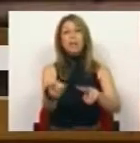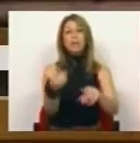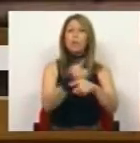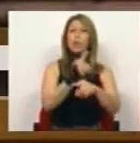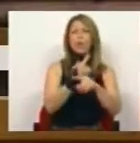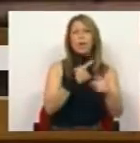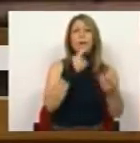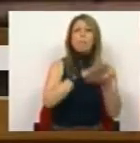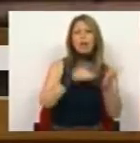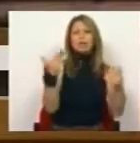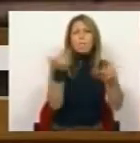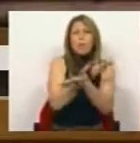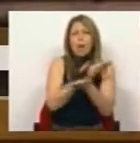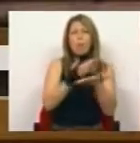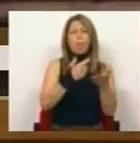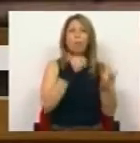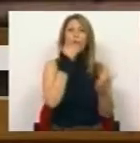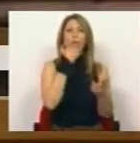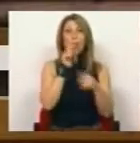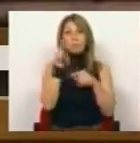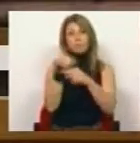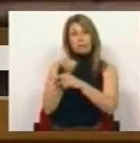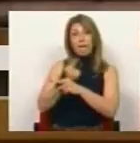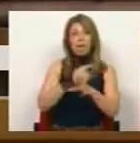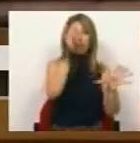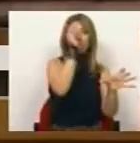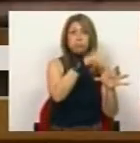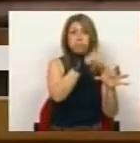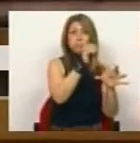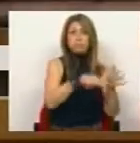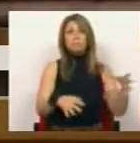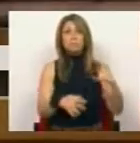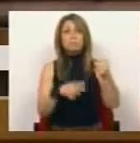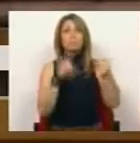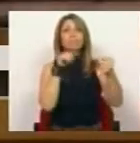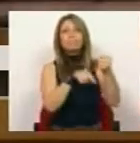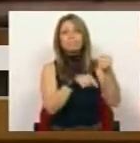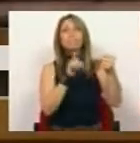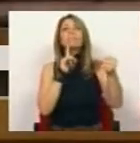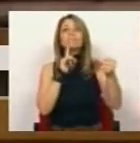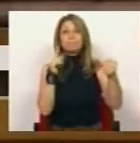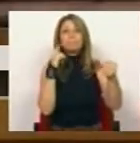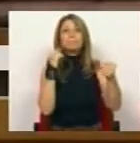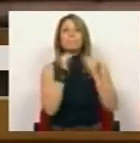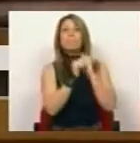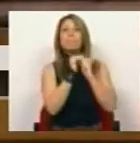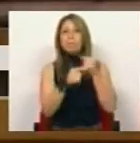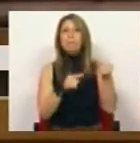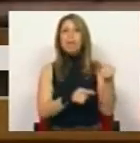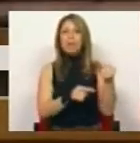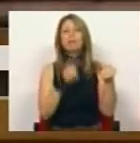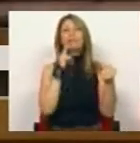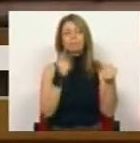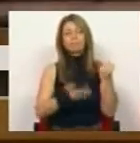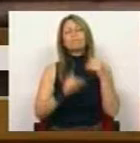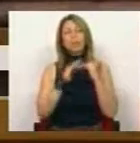sacos para pão, fruta e legumes vendidos a granel nos pontos de venda compostos por outros materiais mais